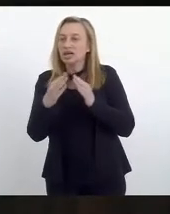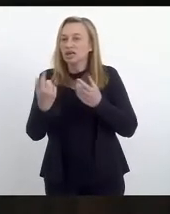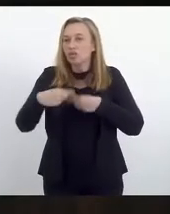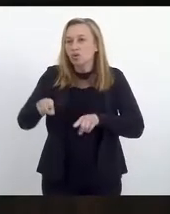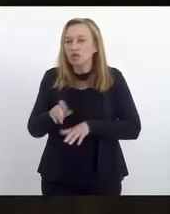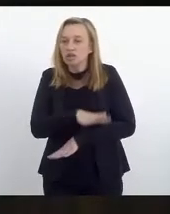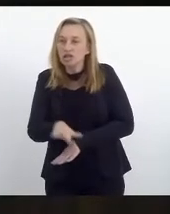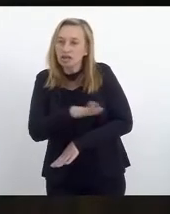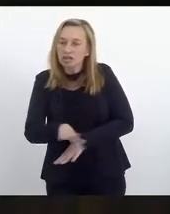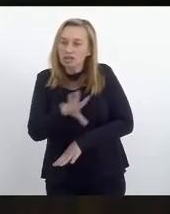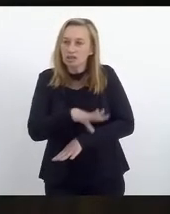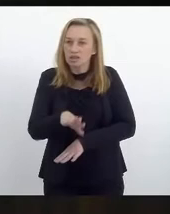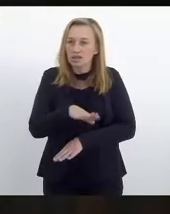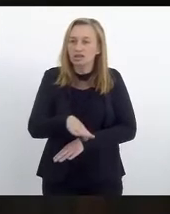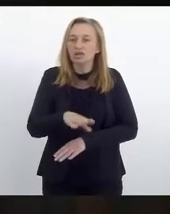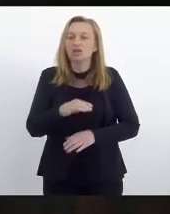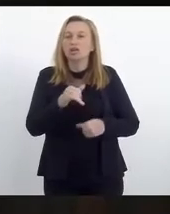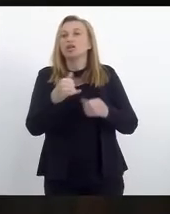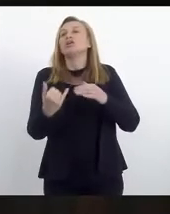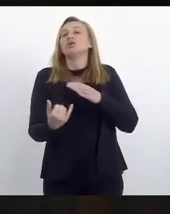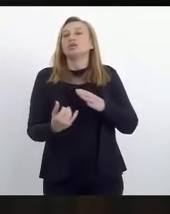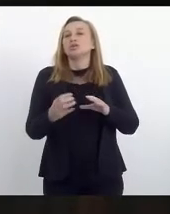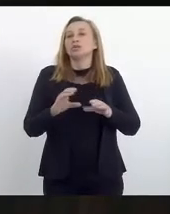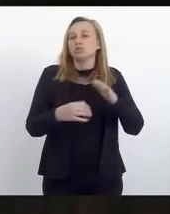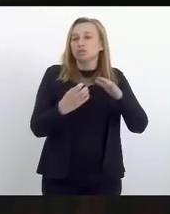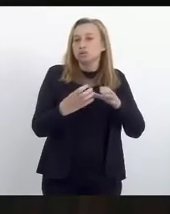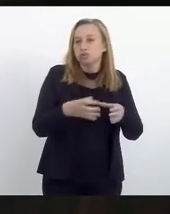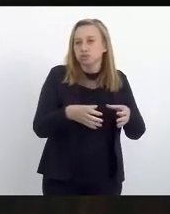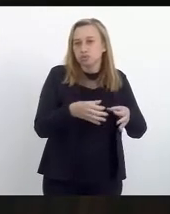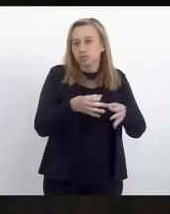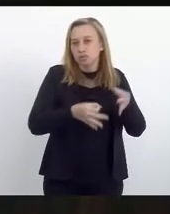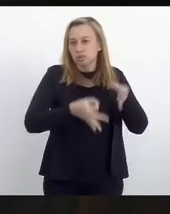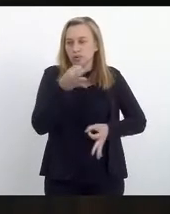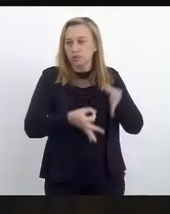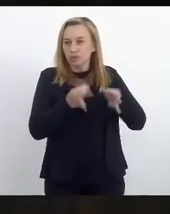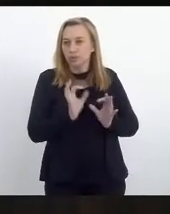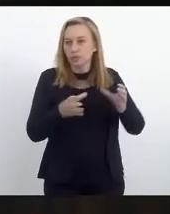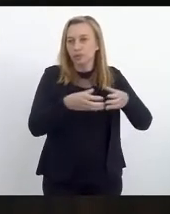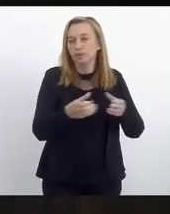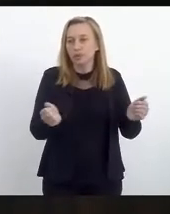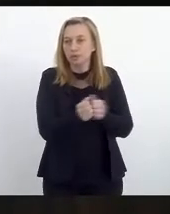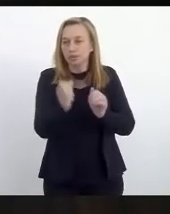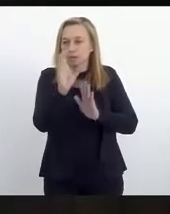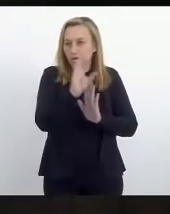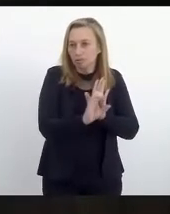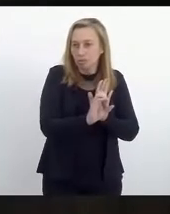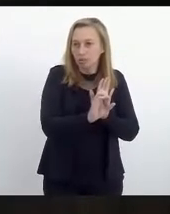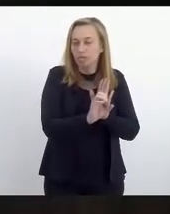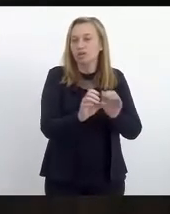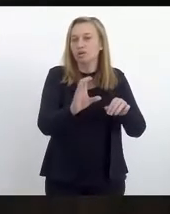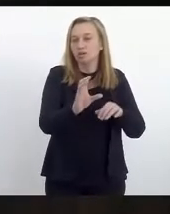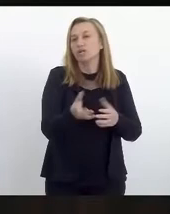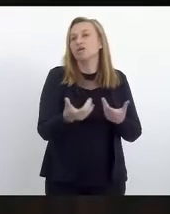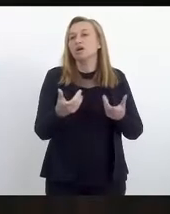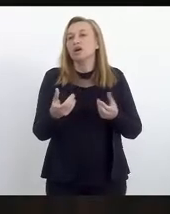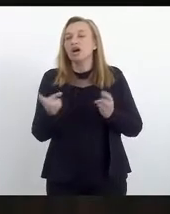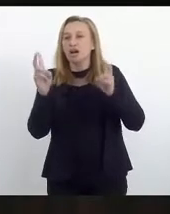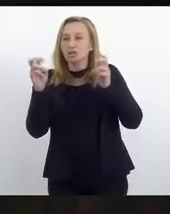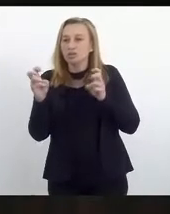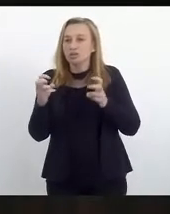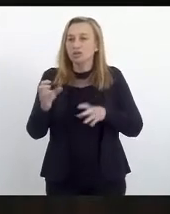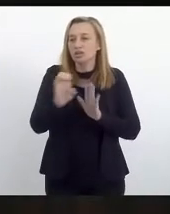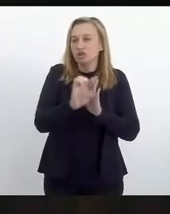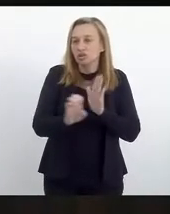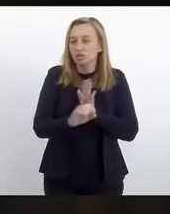adolescente. Pareceres das comissões de Constituição e Justiça pela constitucionalidade com emenda de assuntos da criança, adolescente e do idoso favorável,